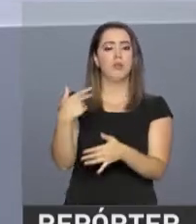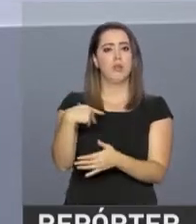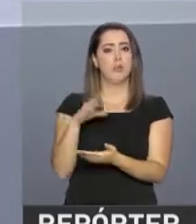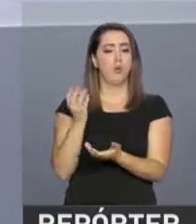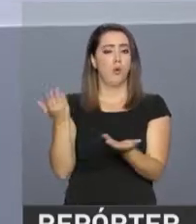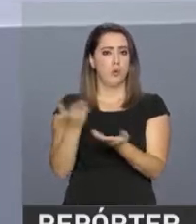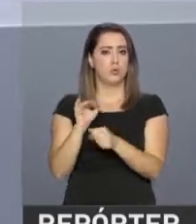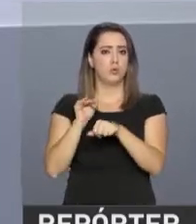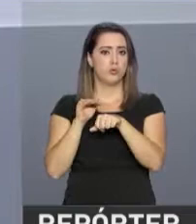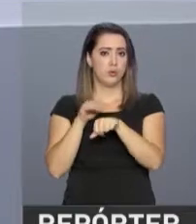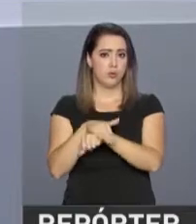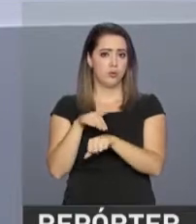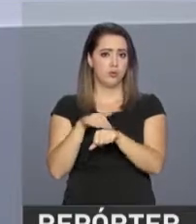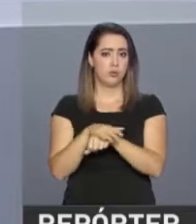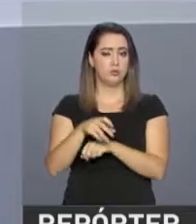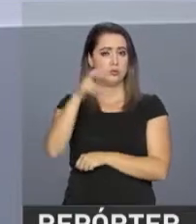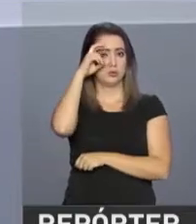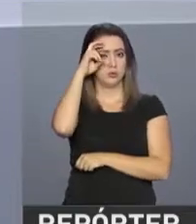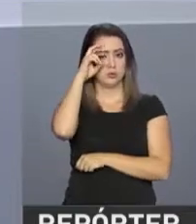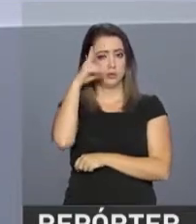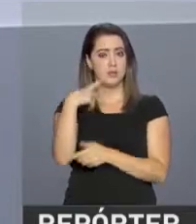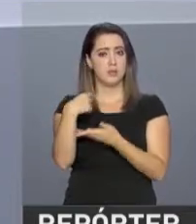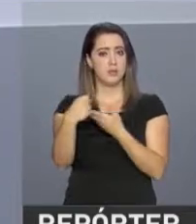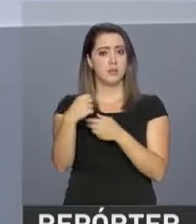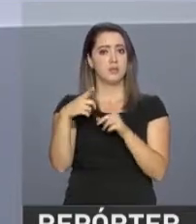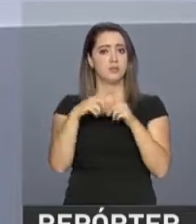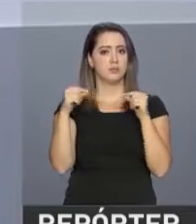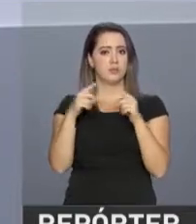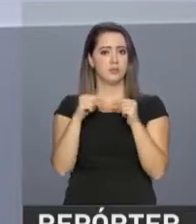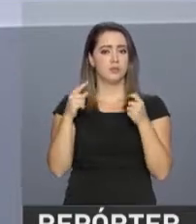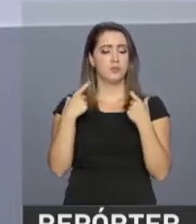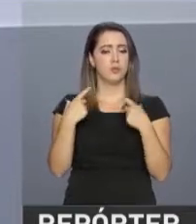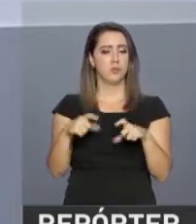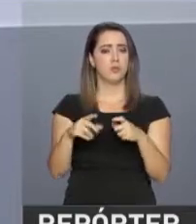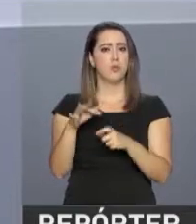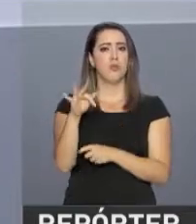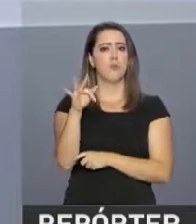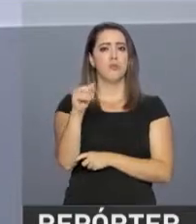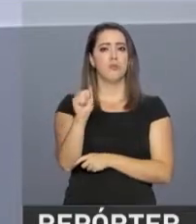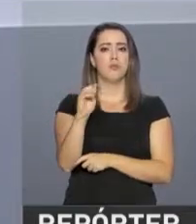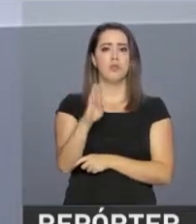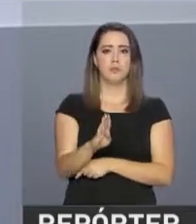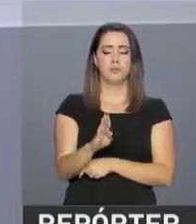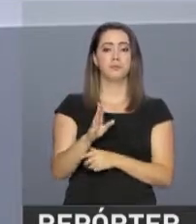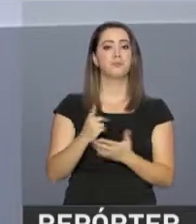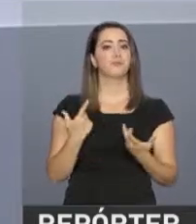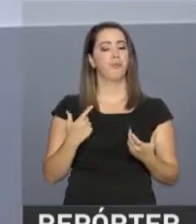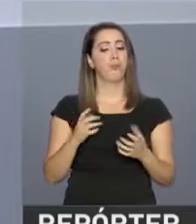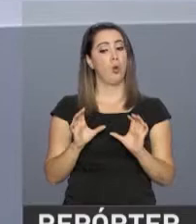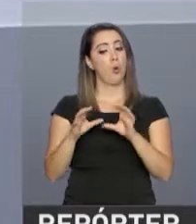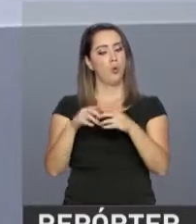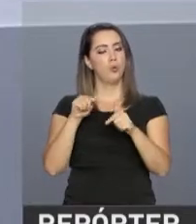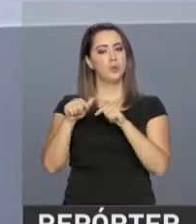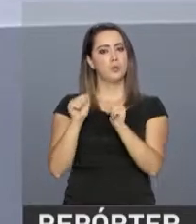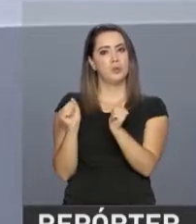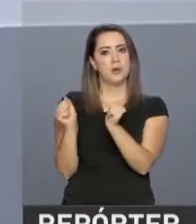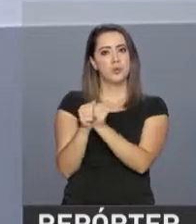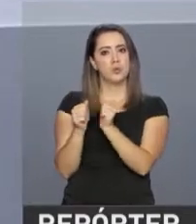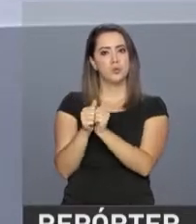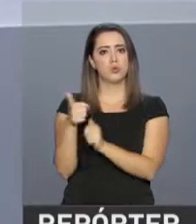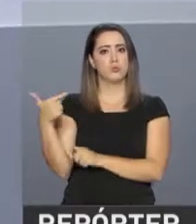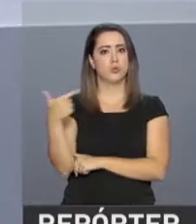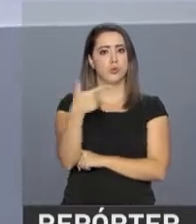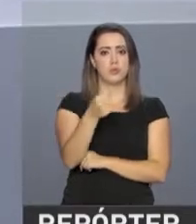noite desta quinta feira partindo da base aérea de brasília em um avião da força aérea brasileira o efetivo vai se somar aos cerca de